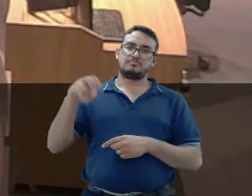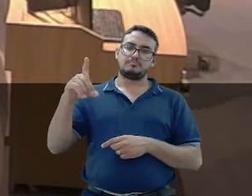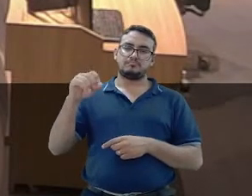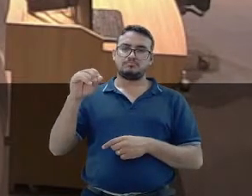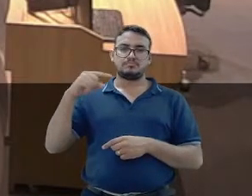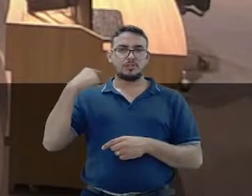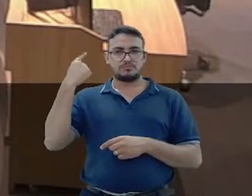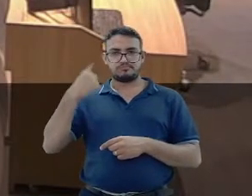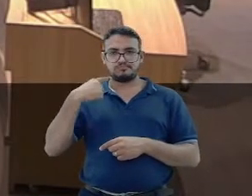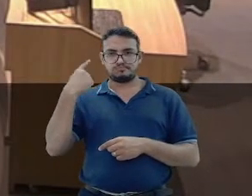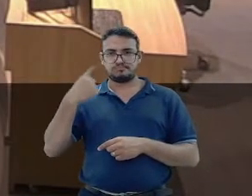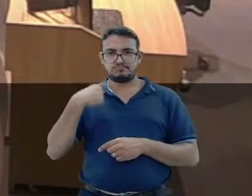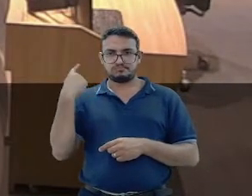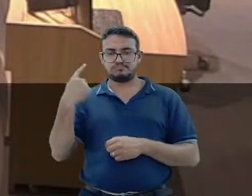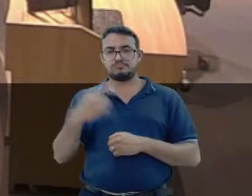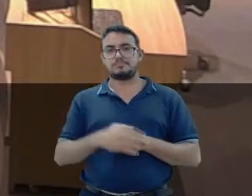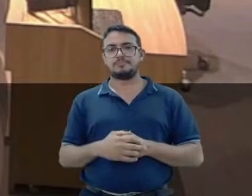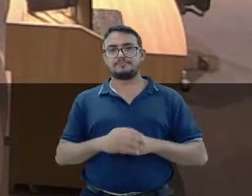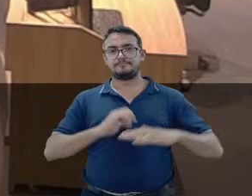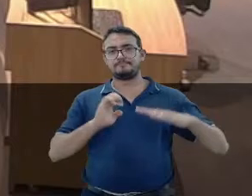da recorrente reclamada.